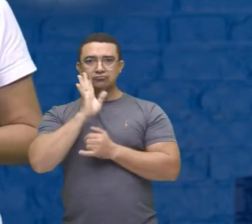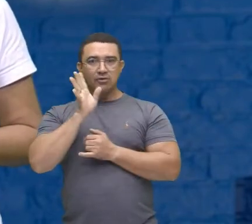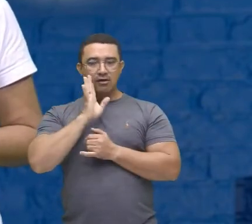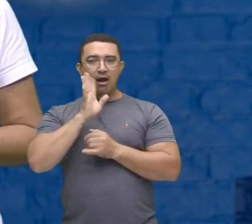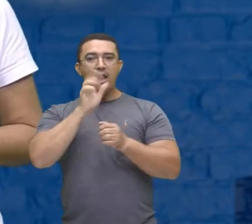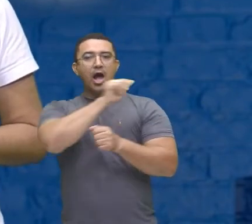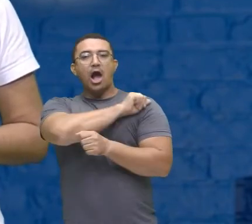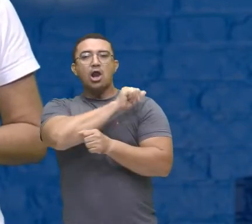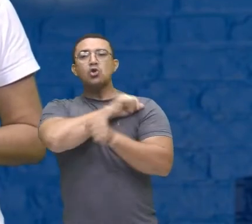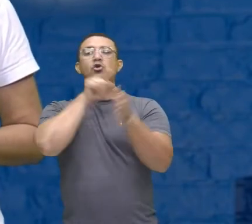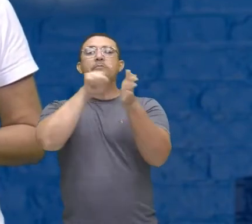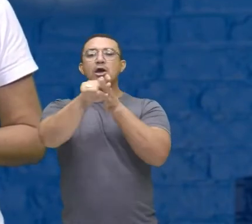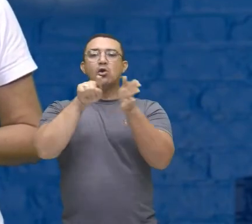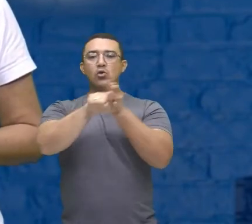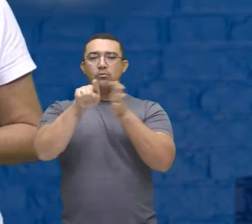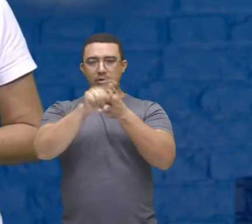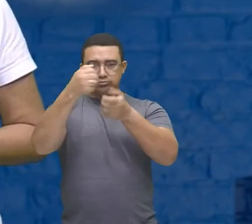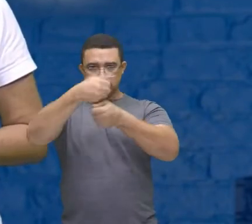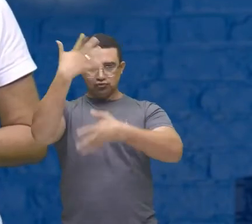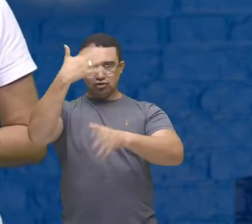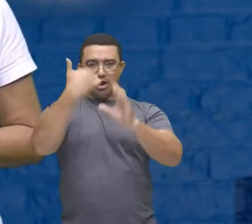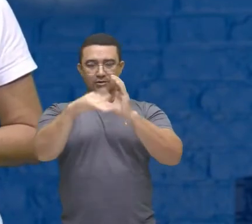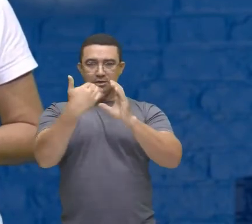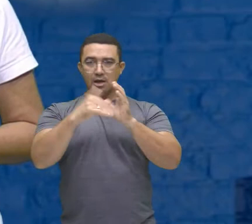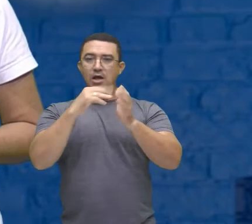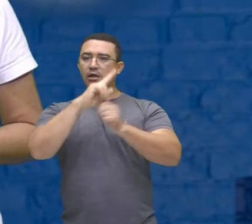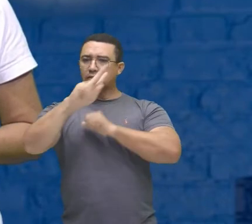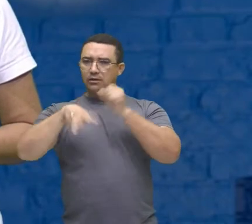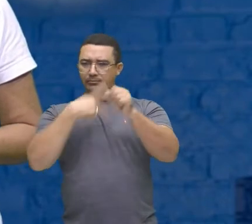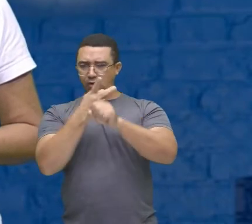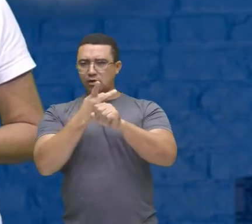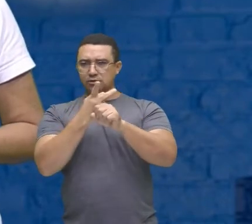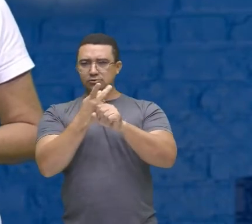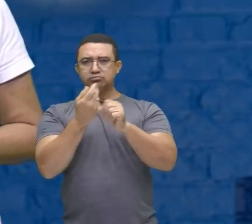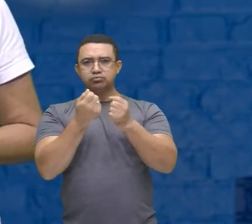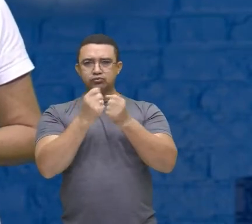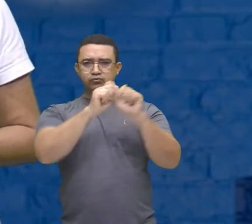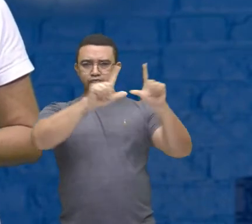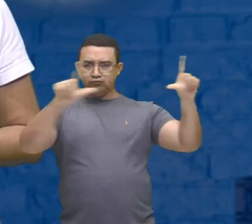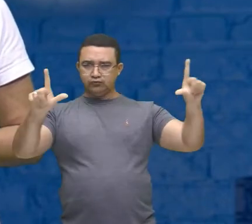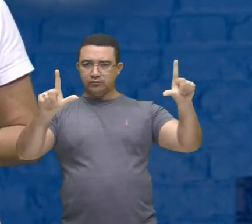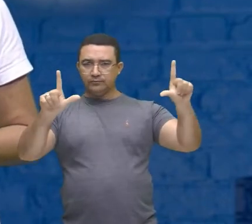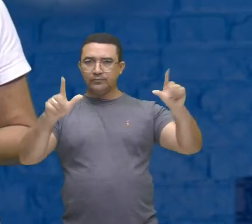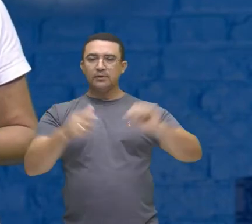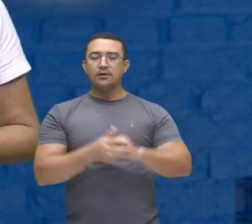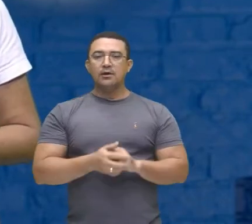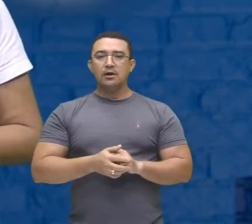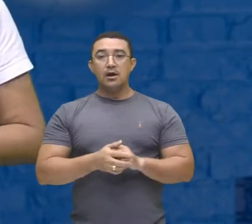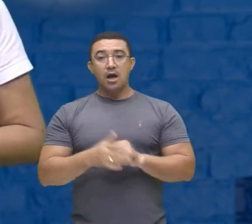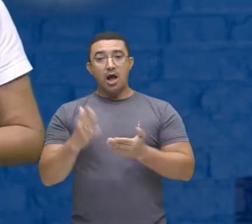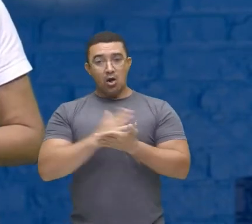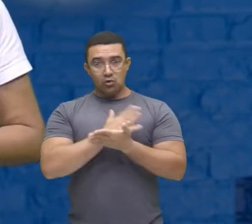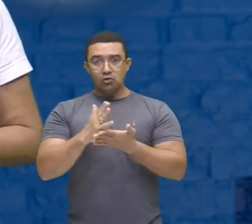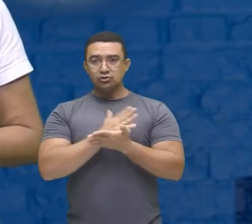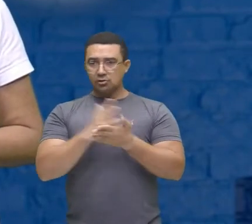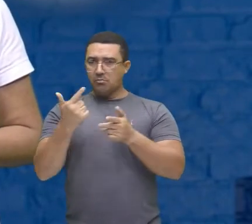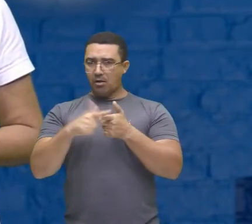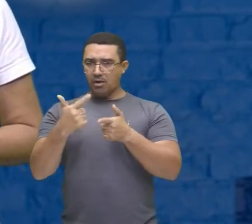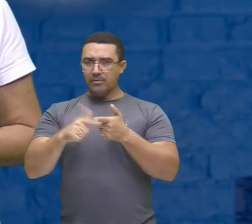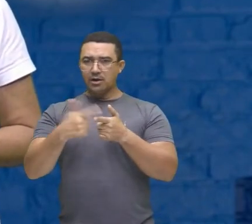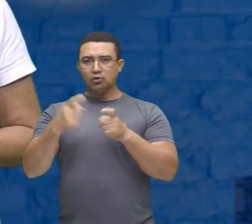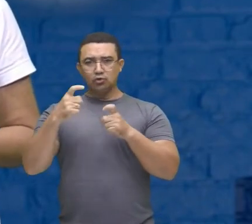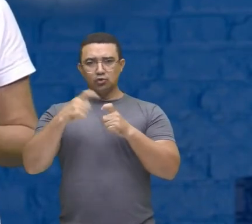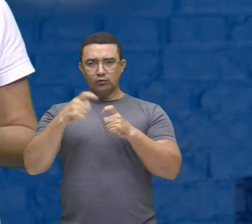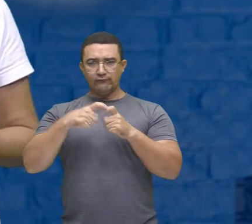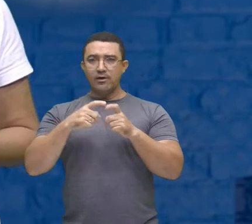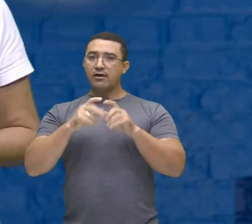suas perguntas e daqui a pouquinho eu vou colocar aqui na tela, mas é importante ressaltar que alguns dos casos, como esse que o Dr. Netti acabou de citar,